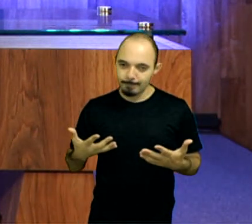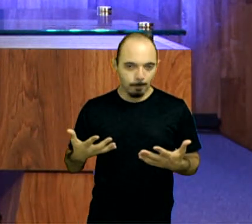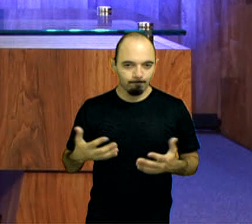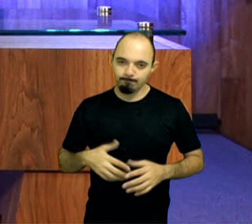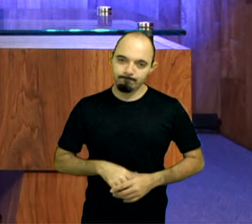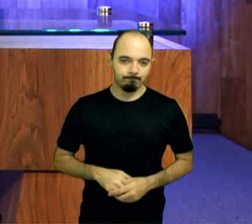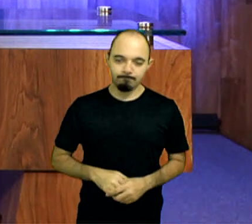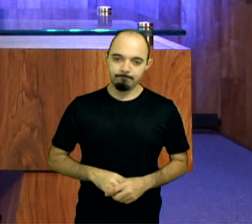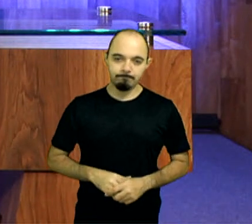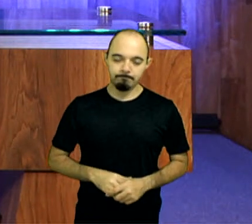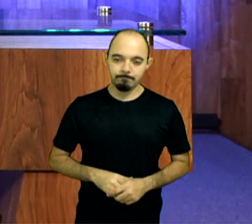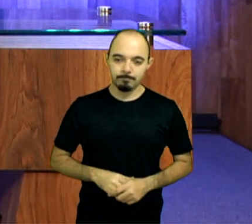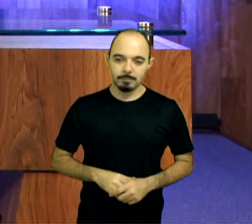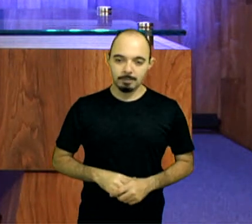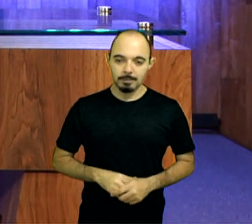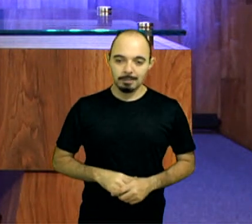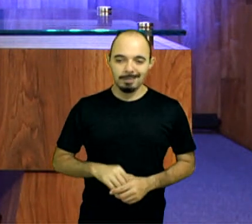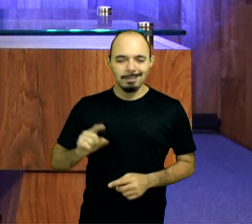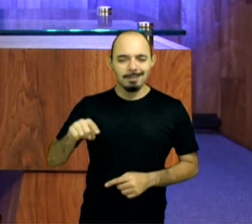vai destruir.